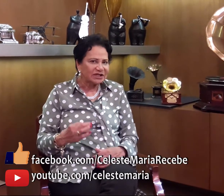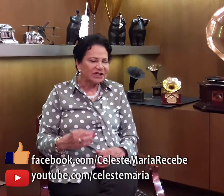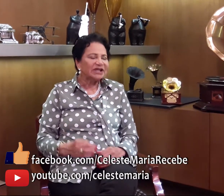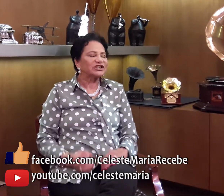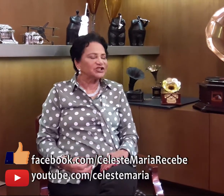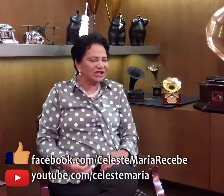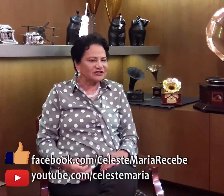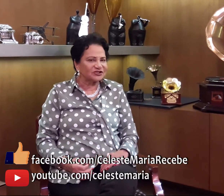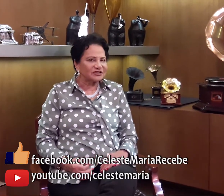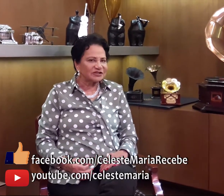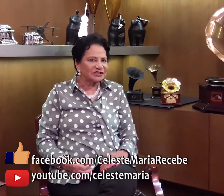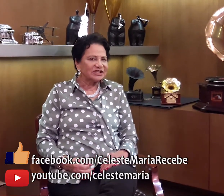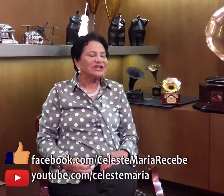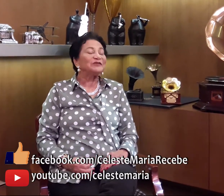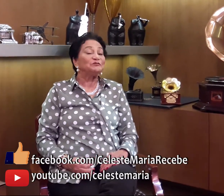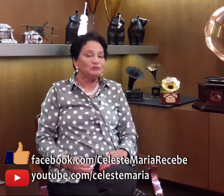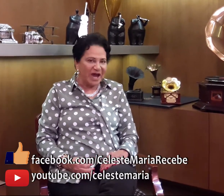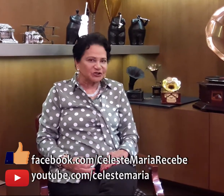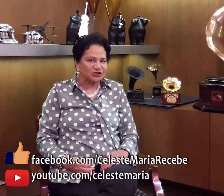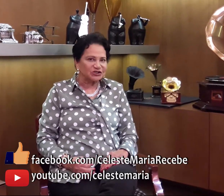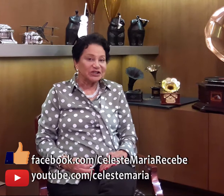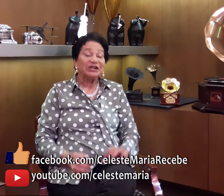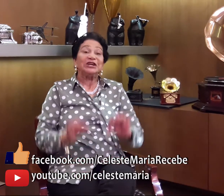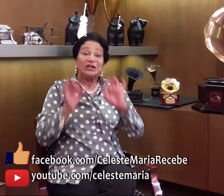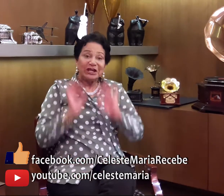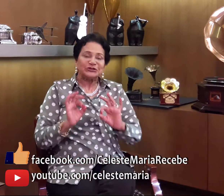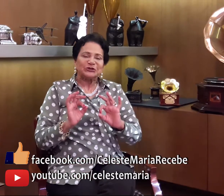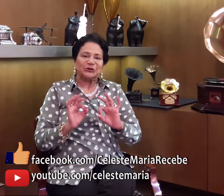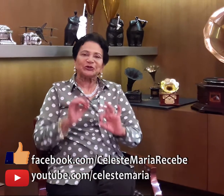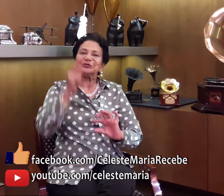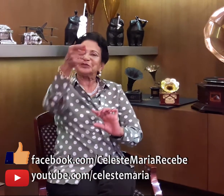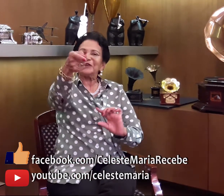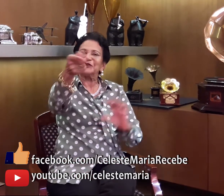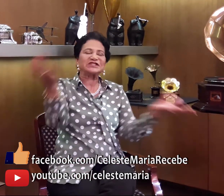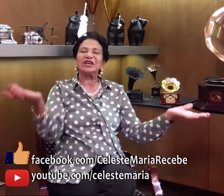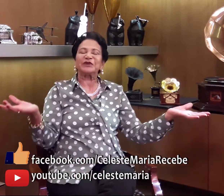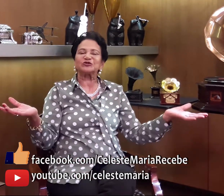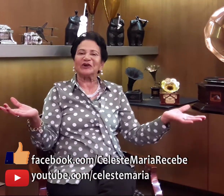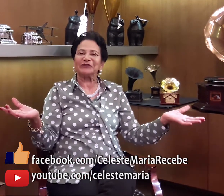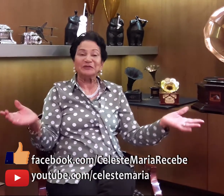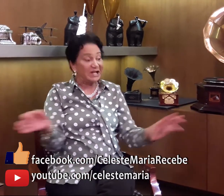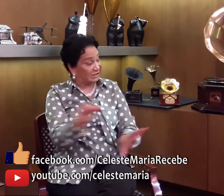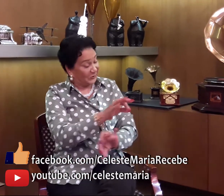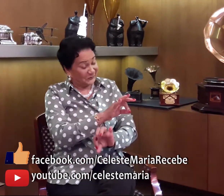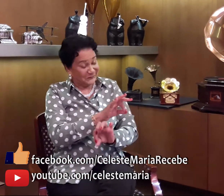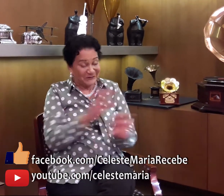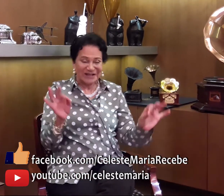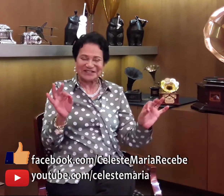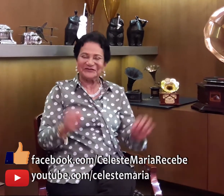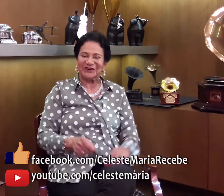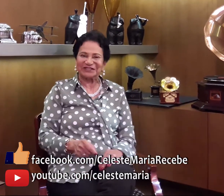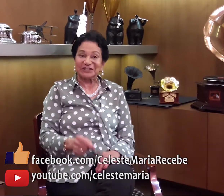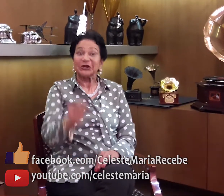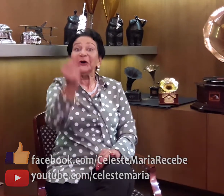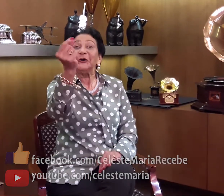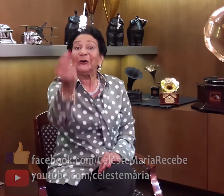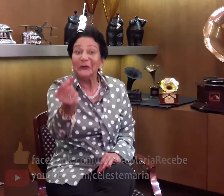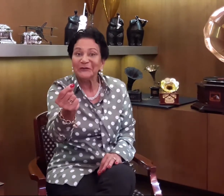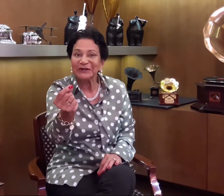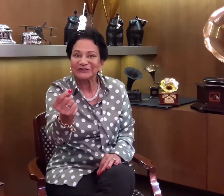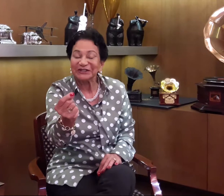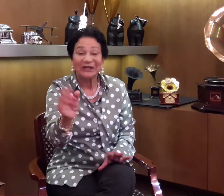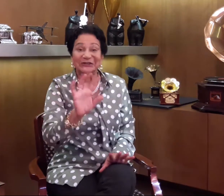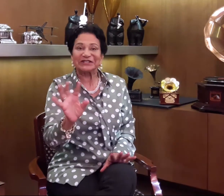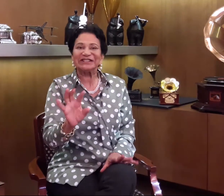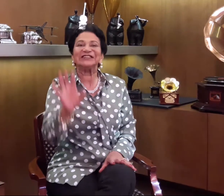música. E, gente, mexe. Isso tudo para você e para sua família, que é o mais importante.